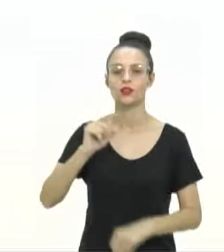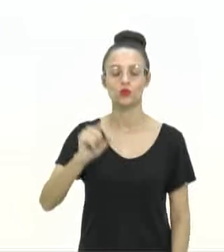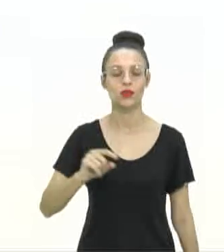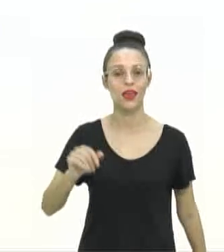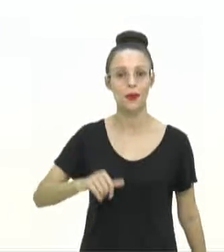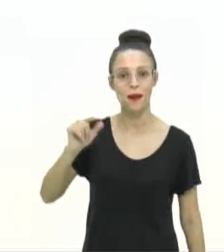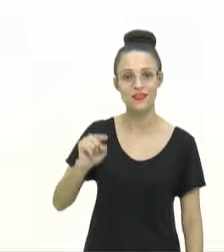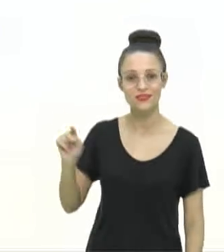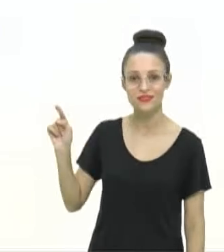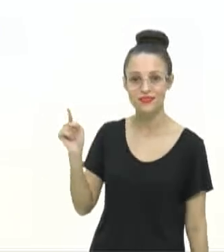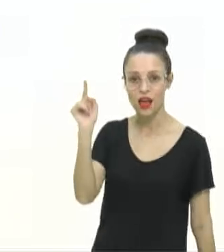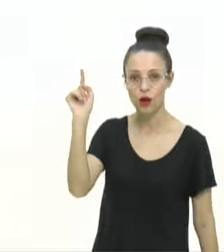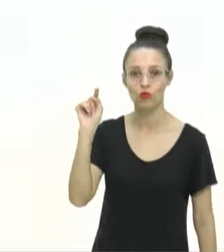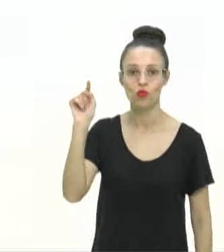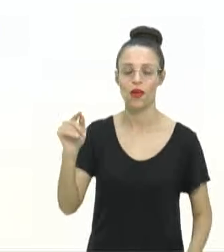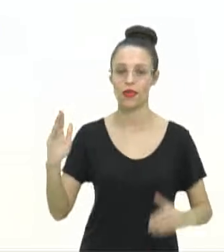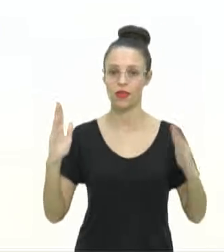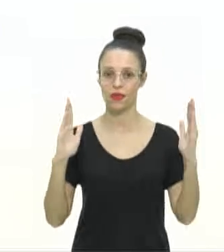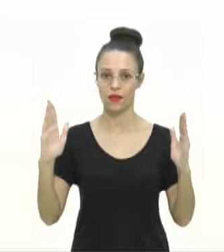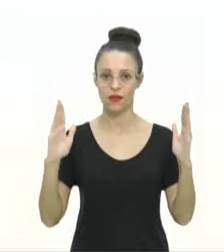alto da serra fica entre